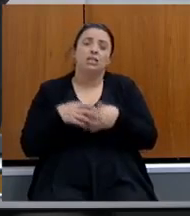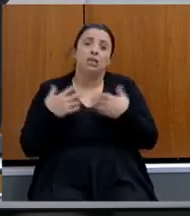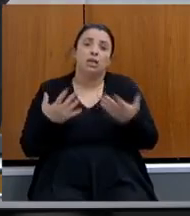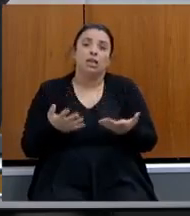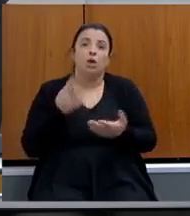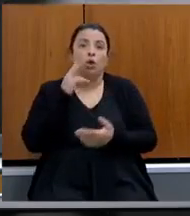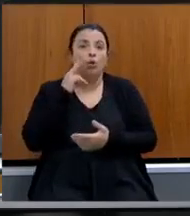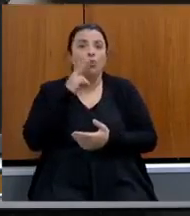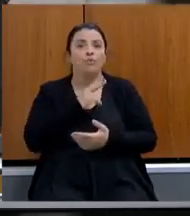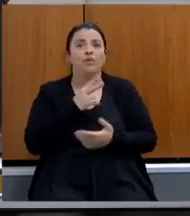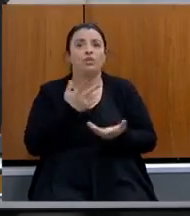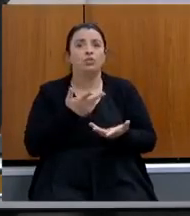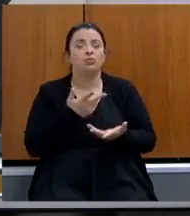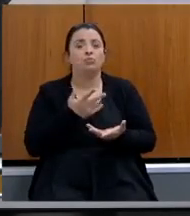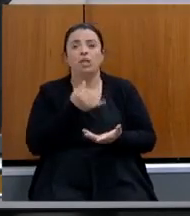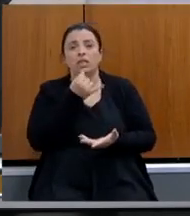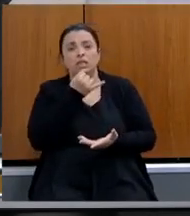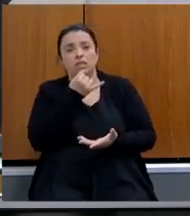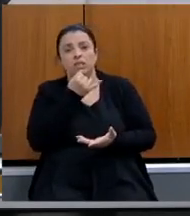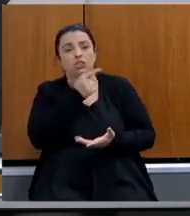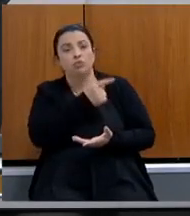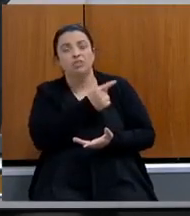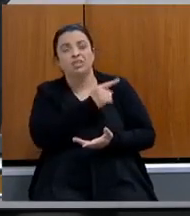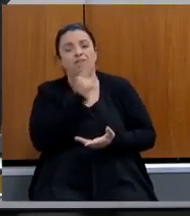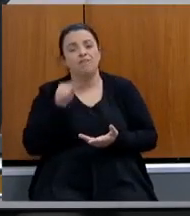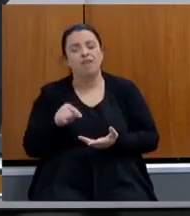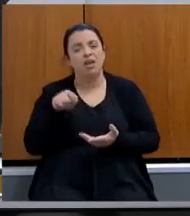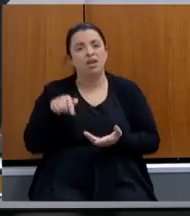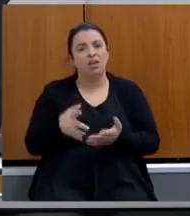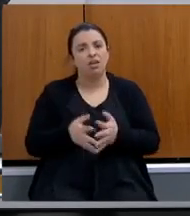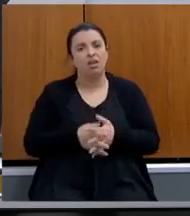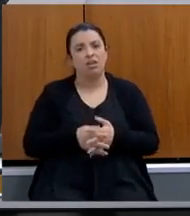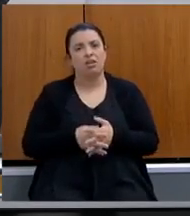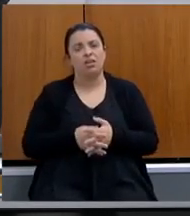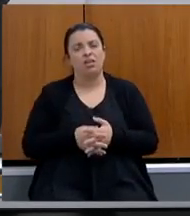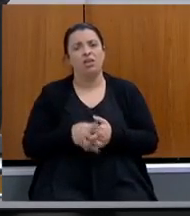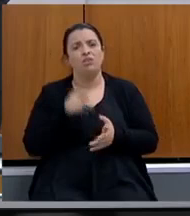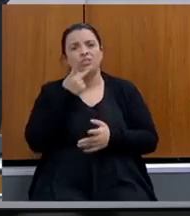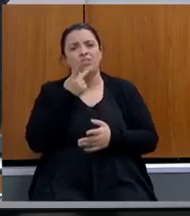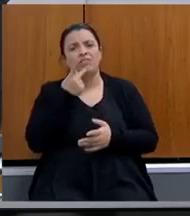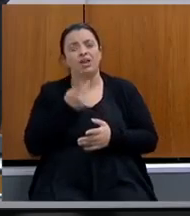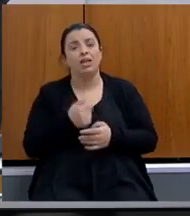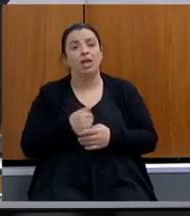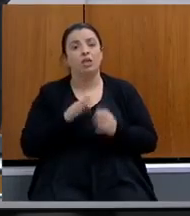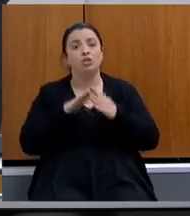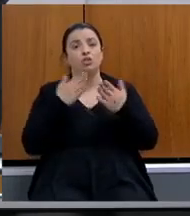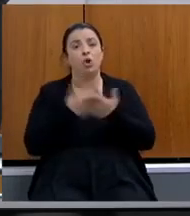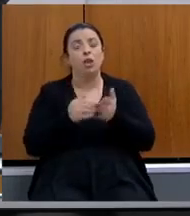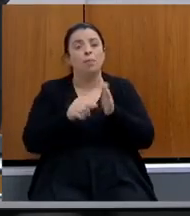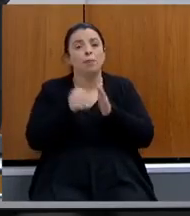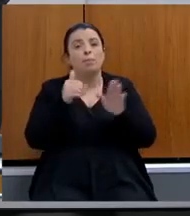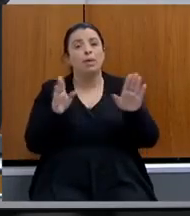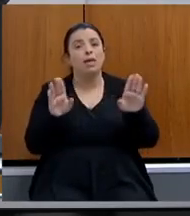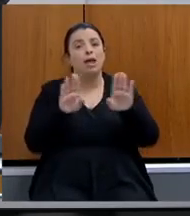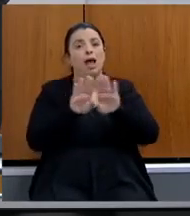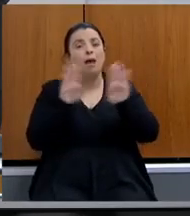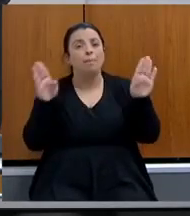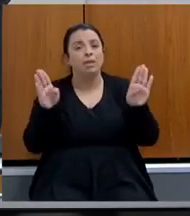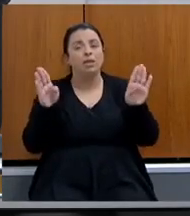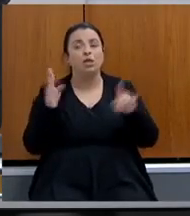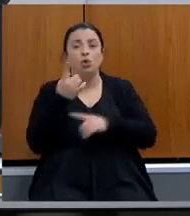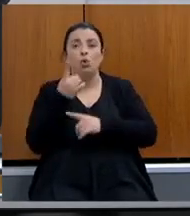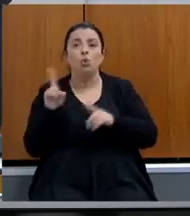que a senhora vem aqui na nossa casa e fala que escola devia ser a primeira abrir a última fechar a gente não vê esse esforço